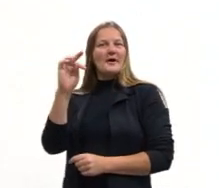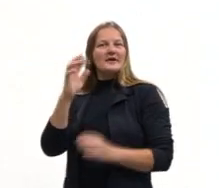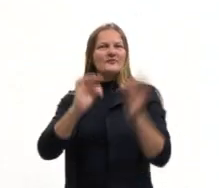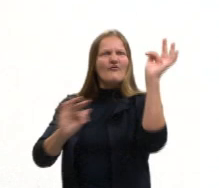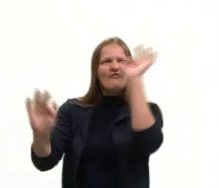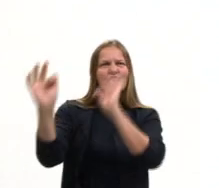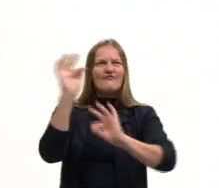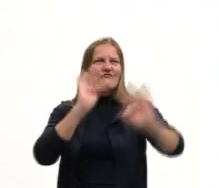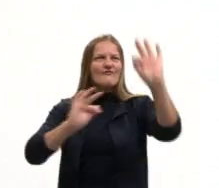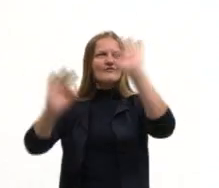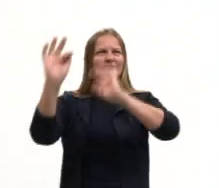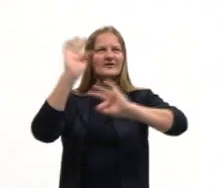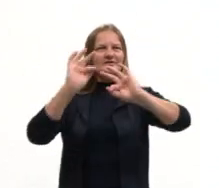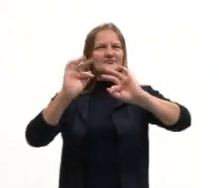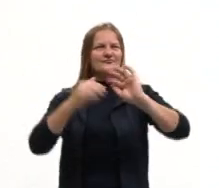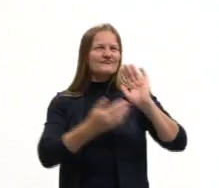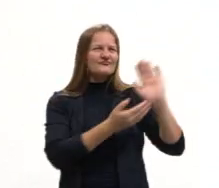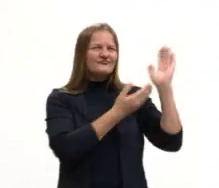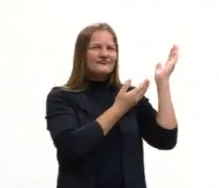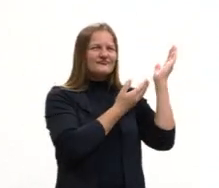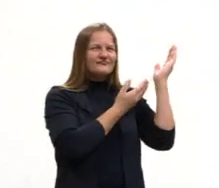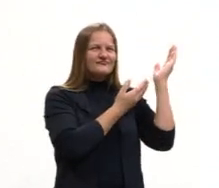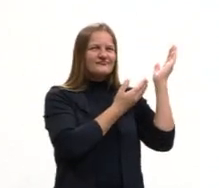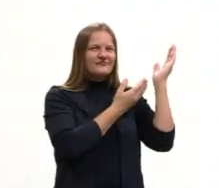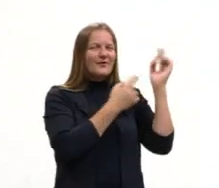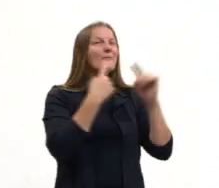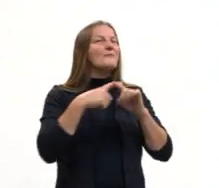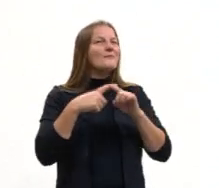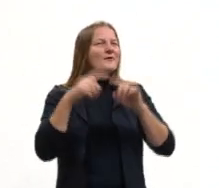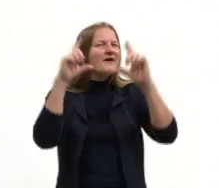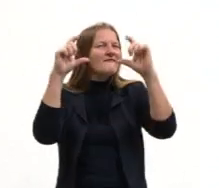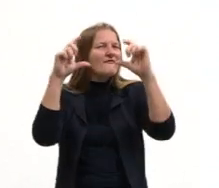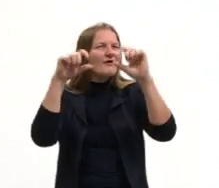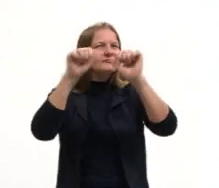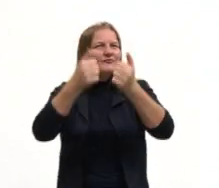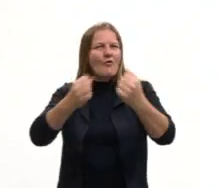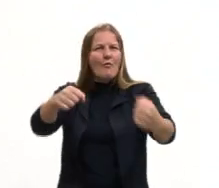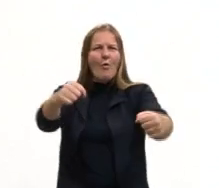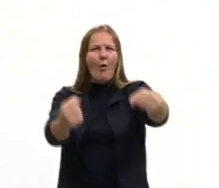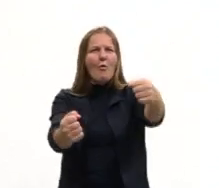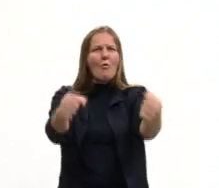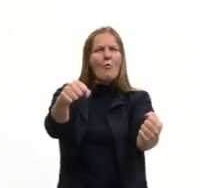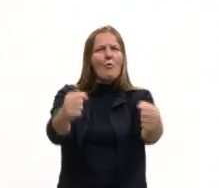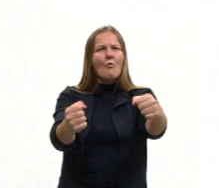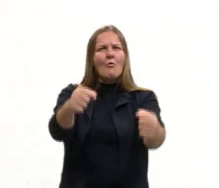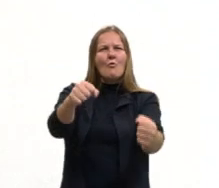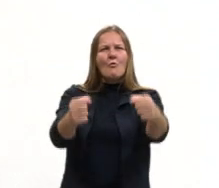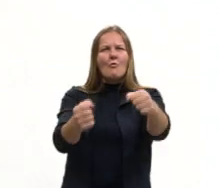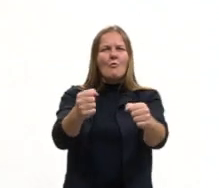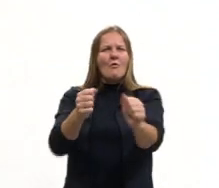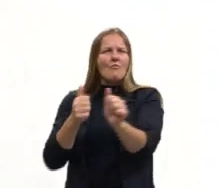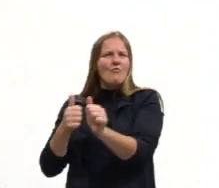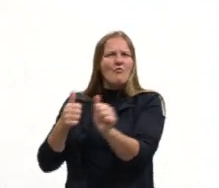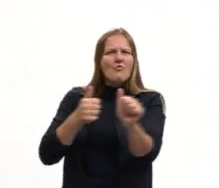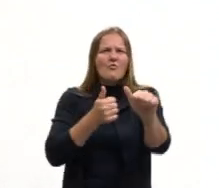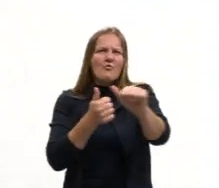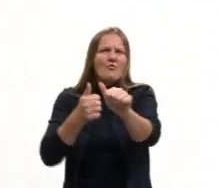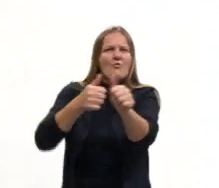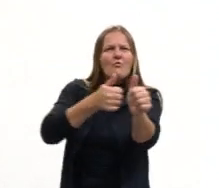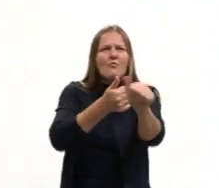leva outra coisa eu trouxe essa imagem não à toa Eles estão no carro indo as duas coisas indo na mesma direção